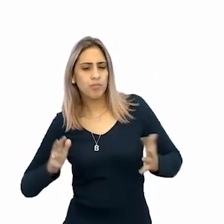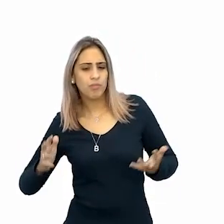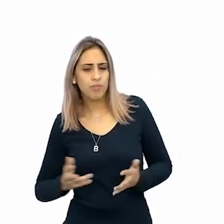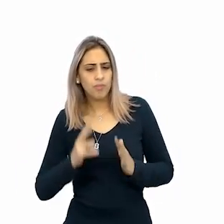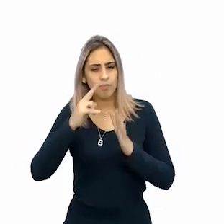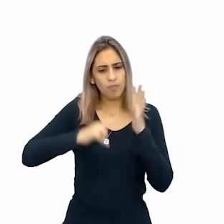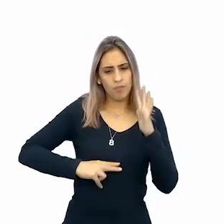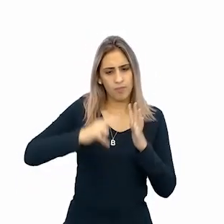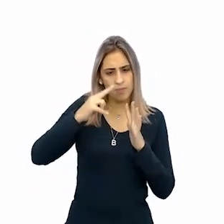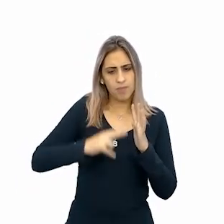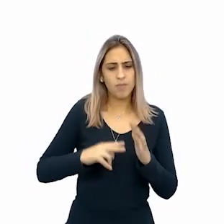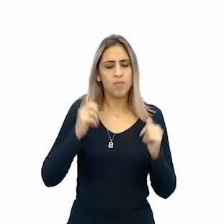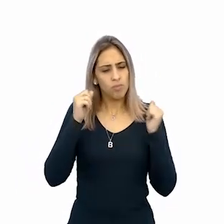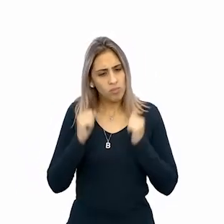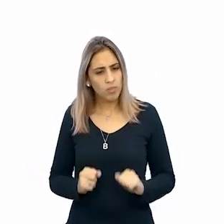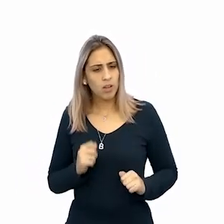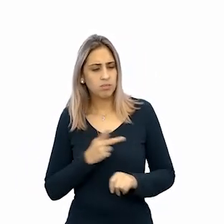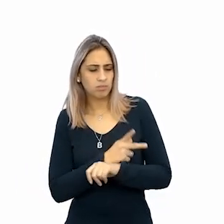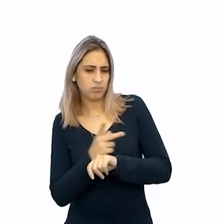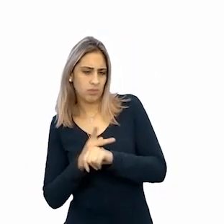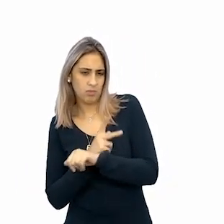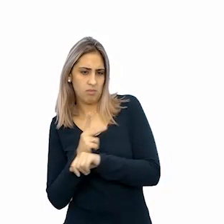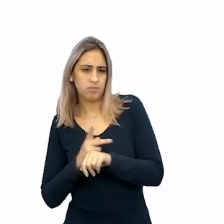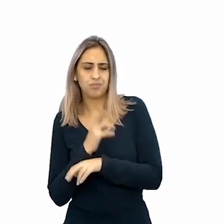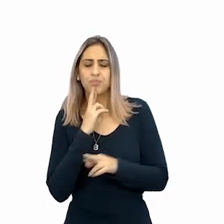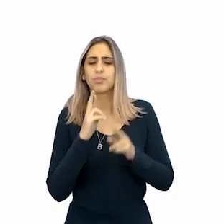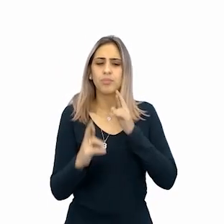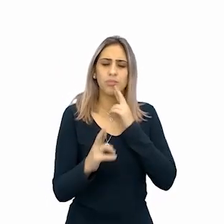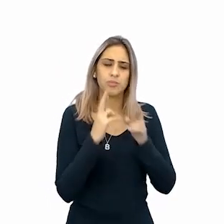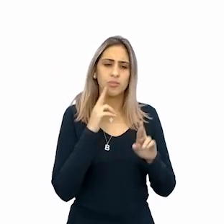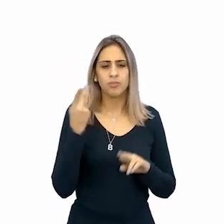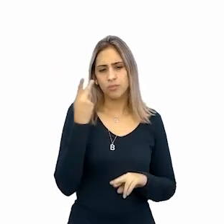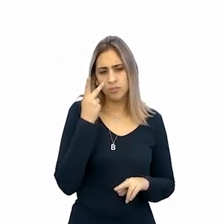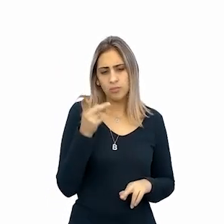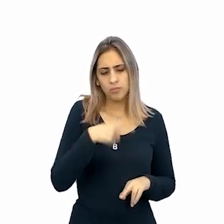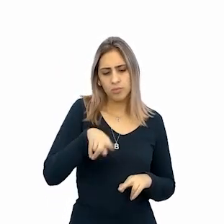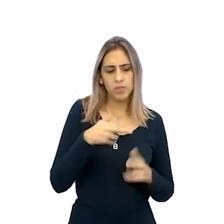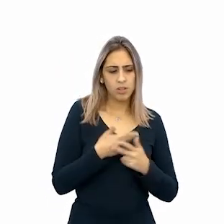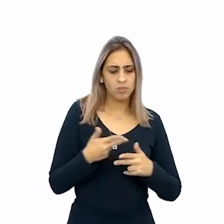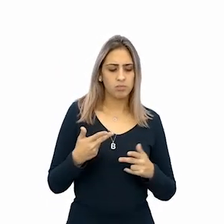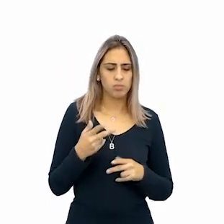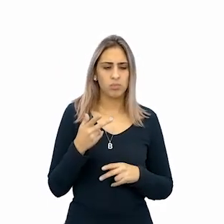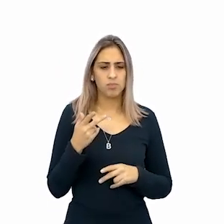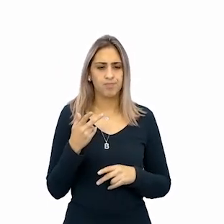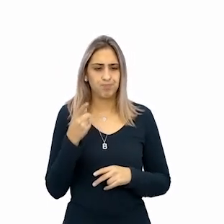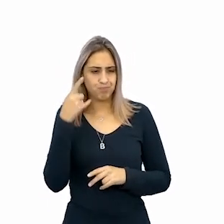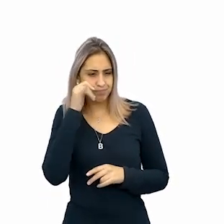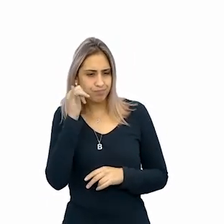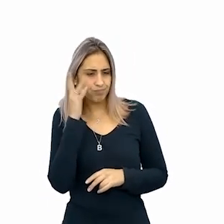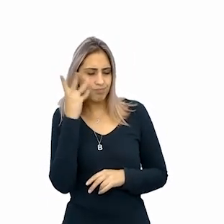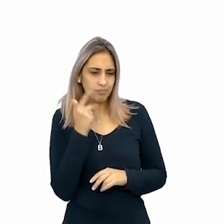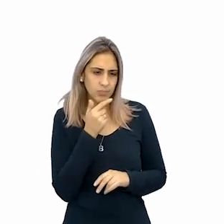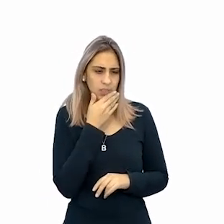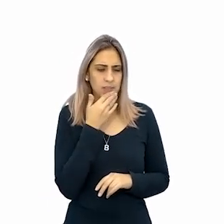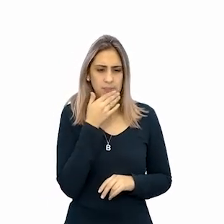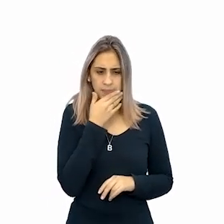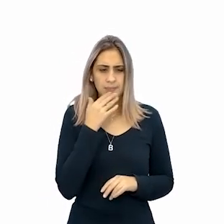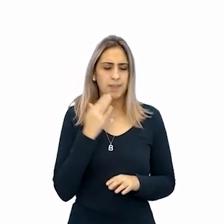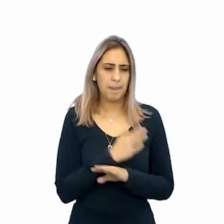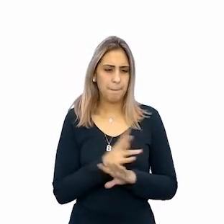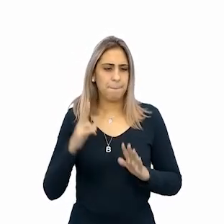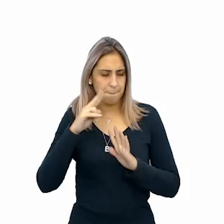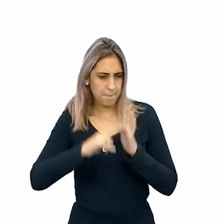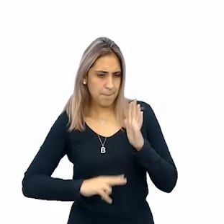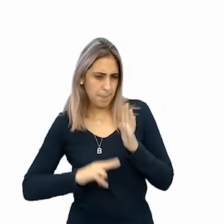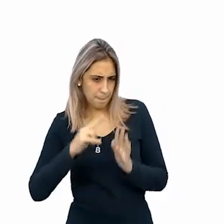a leitura possa-se buscar as respostas para as causas de extinção desses animais. O procedimento de